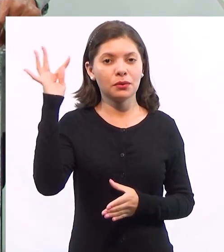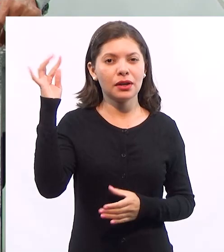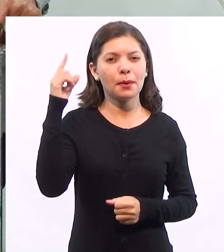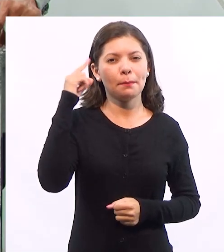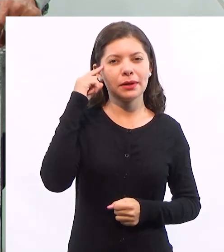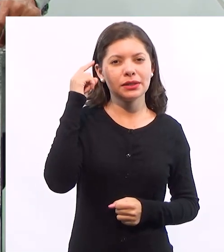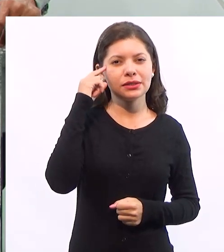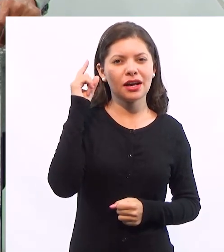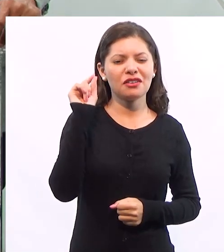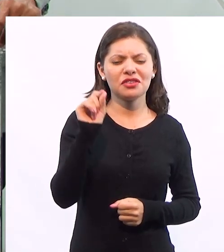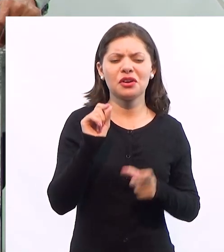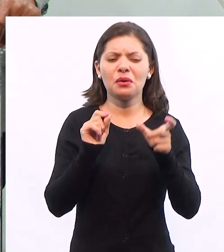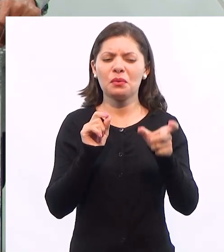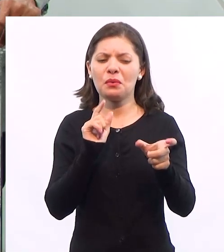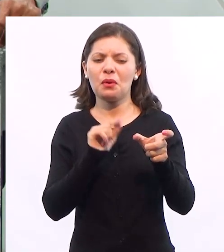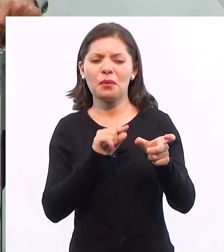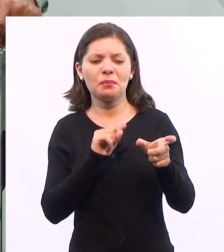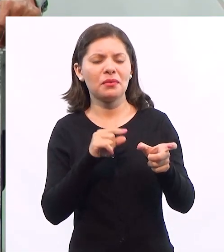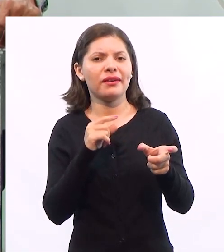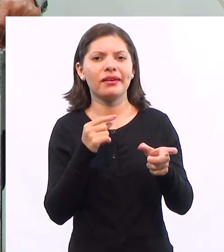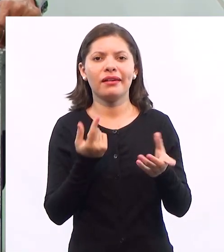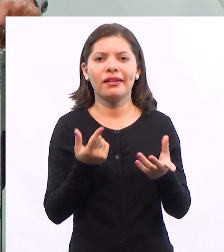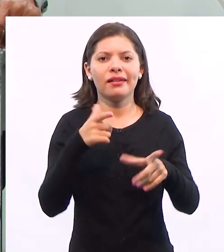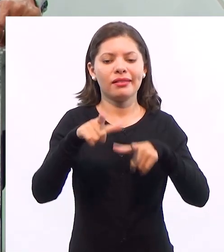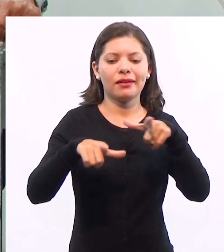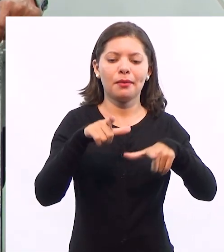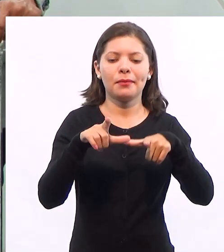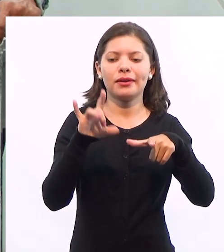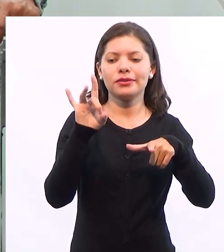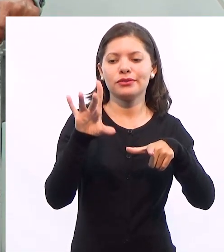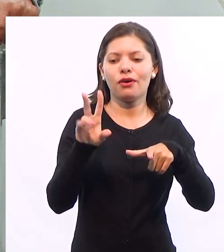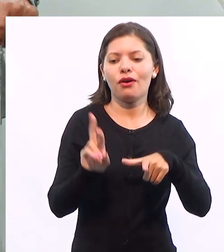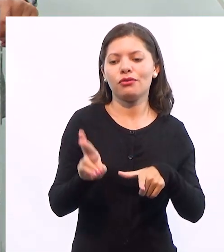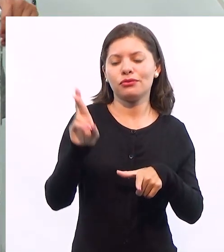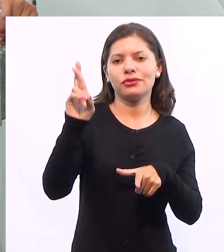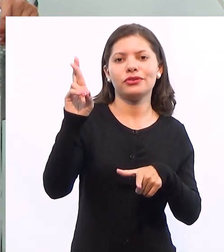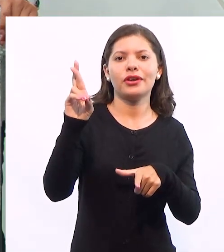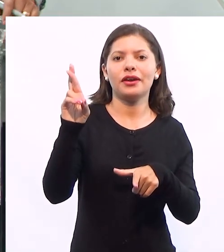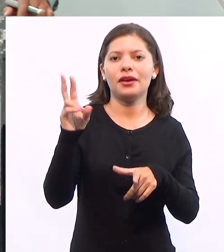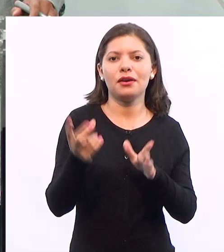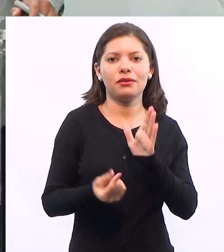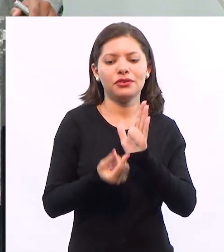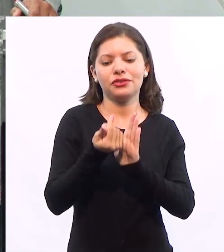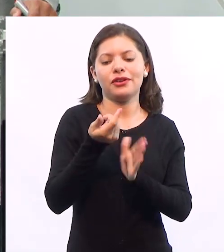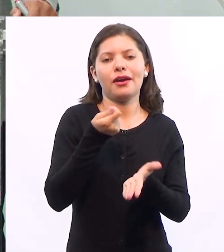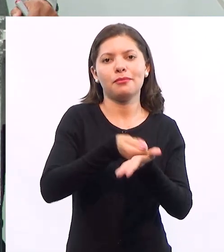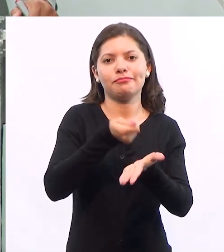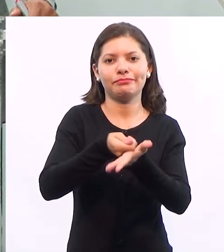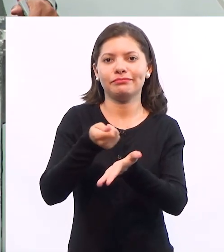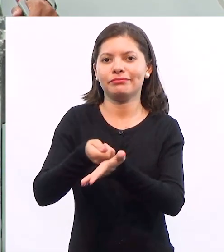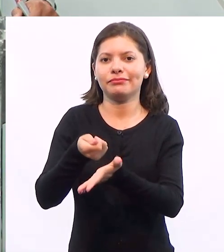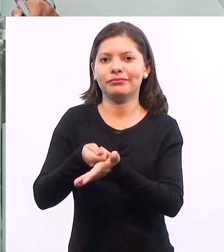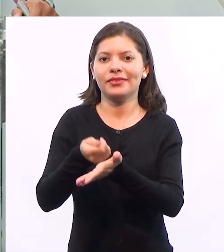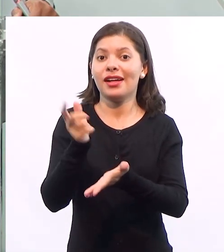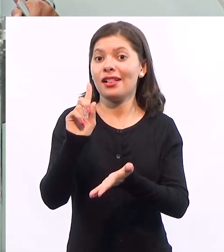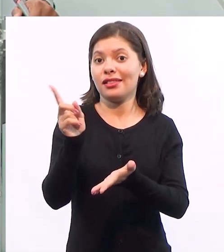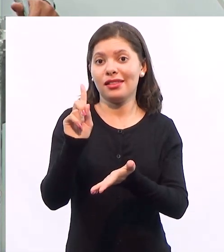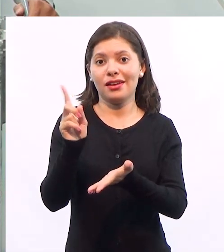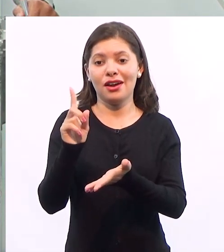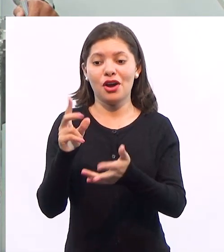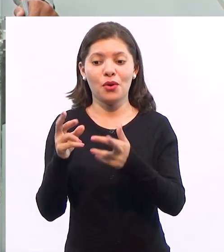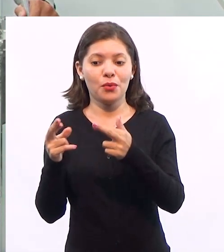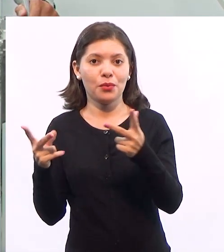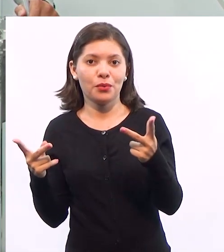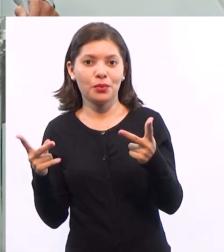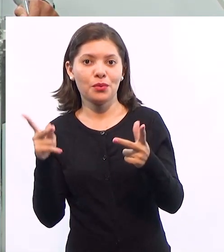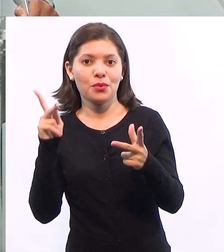forma, o homem é preguiçoso, ele só trabalha se ele tiver recompensa. Mas na teoria Y ele dizia o seguinte, que não, o homem na verdade ele trabalha porque